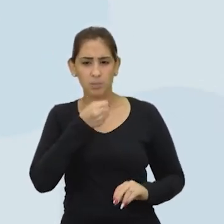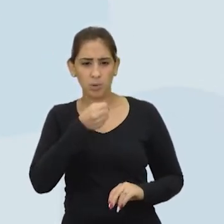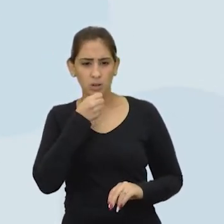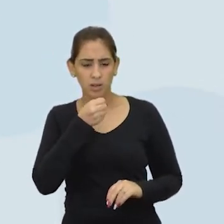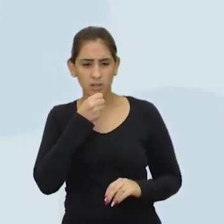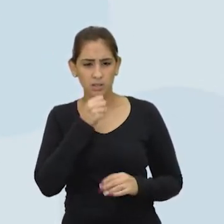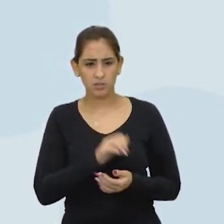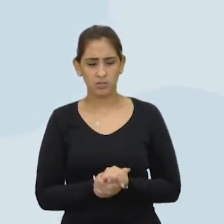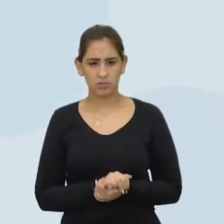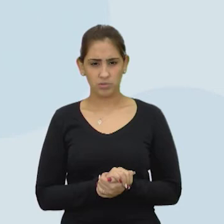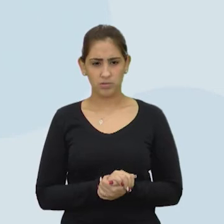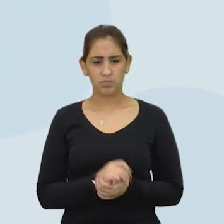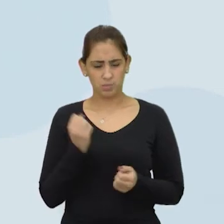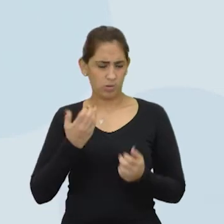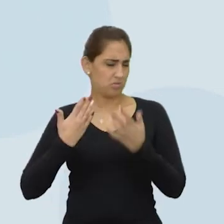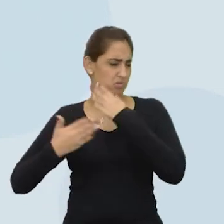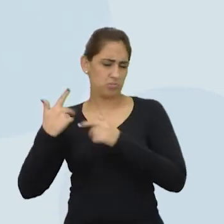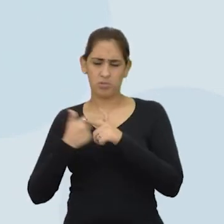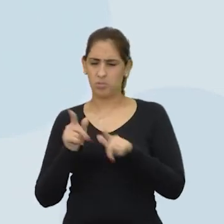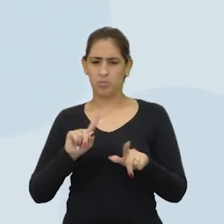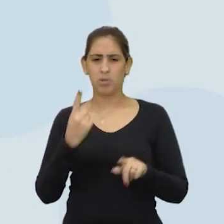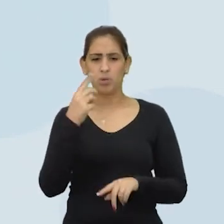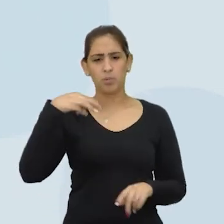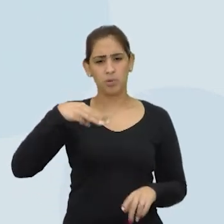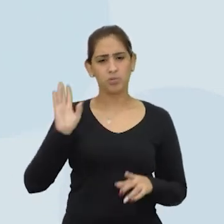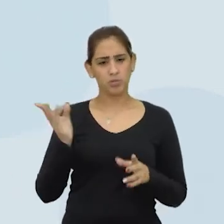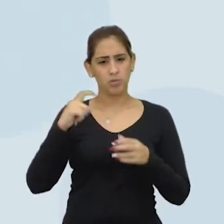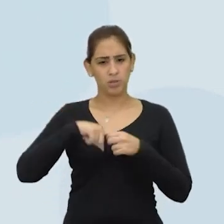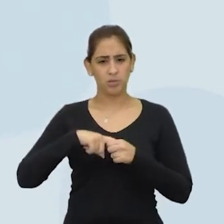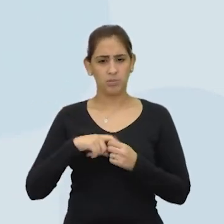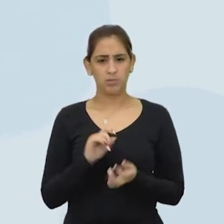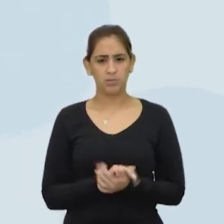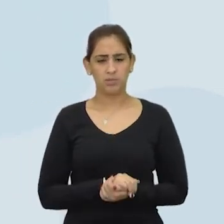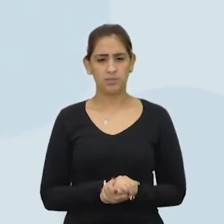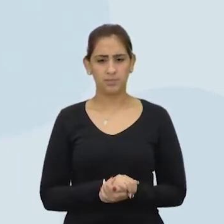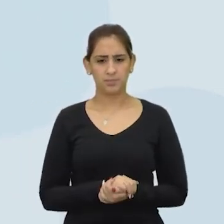reportagens? Pode ser mais antiga, não ligo não. 1 minuto, já voltamos.